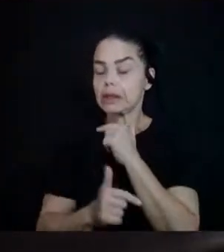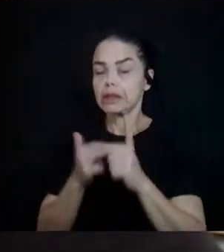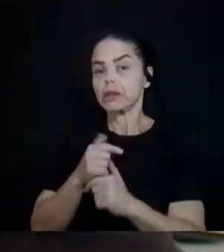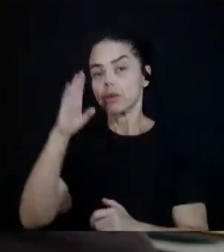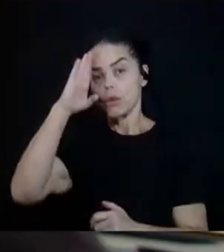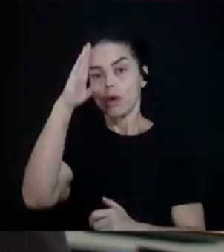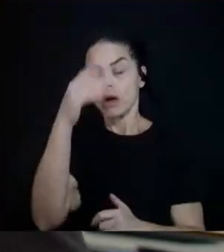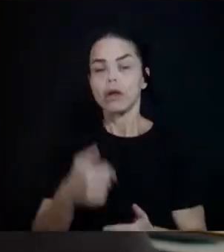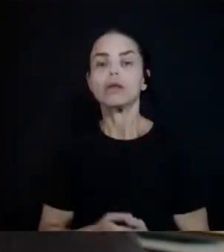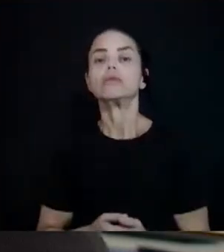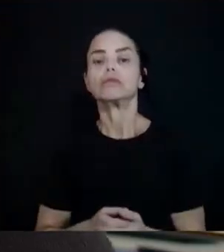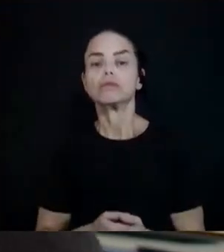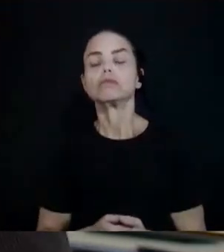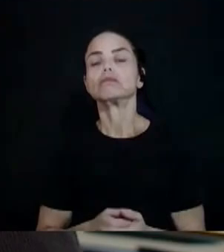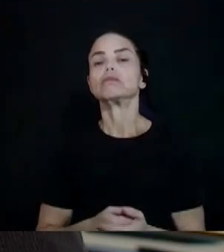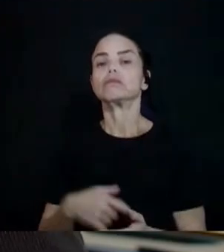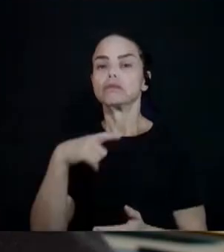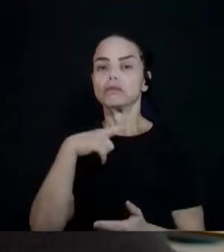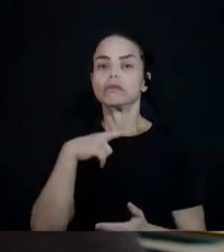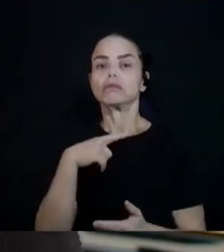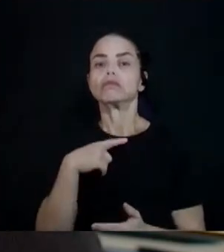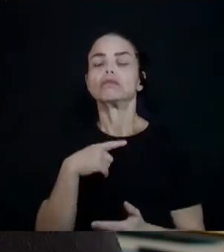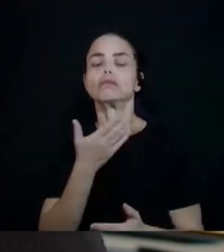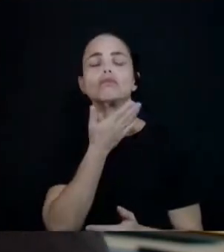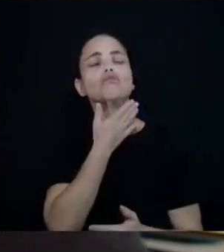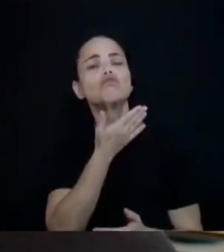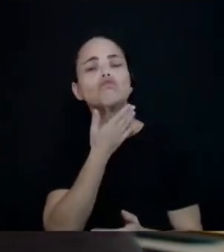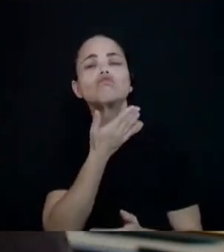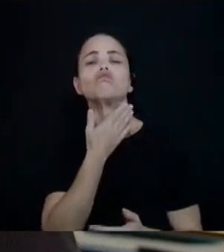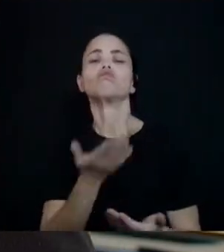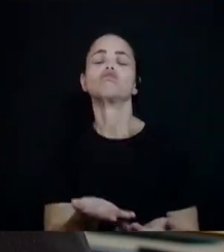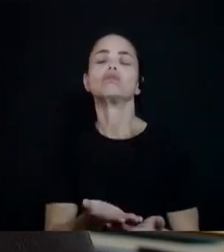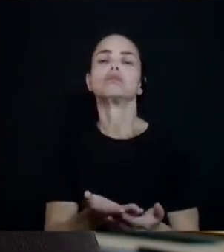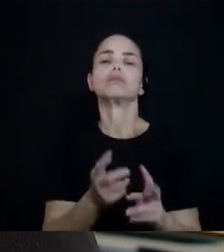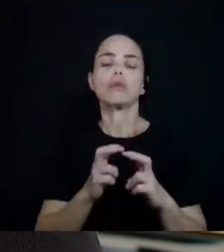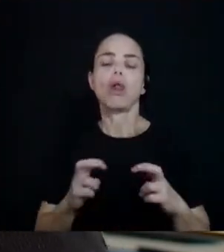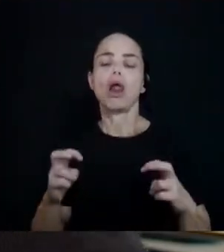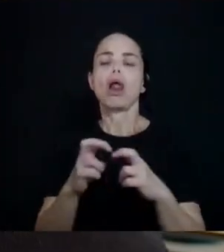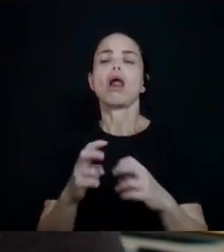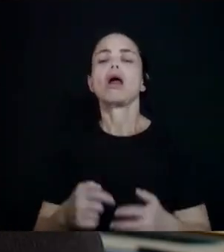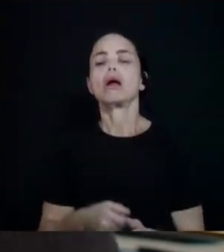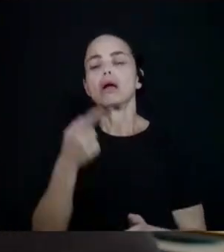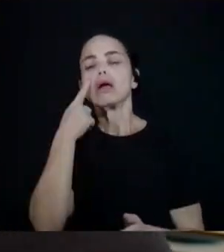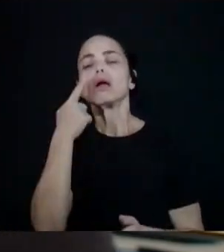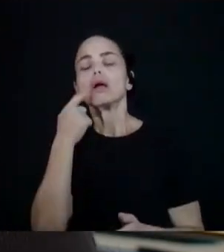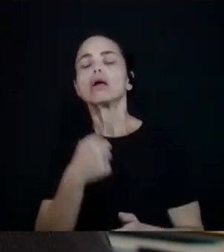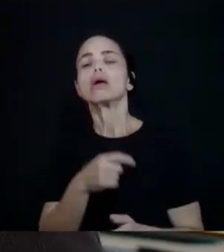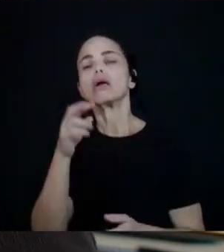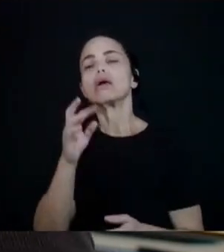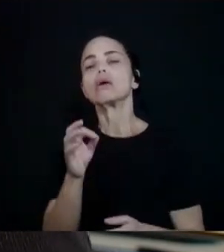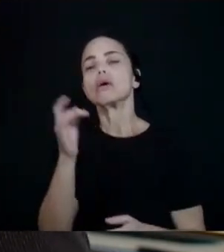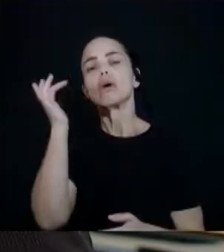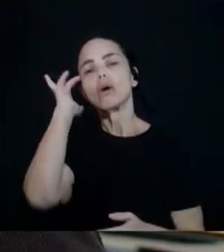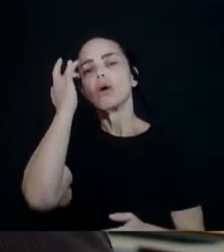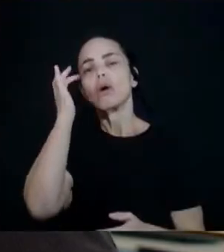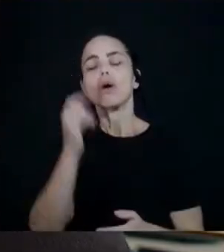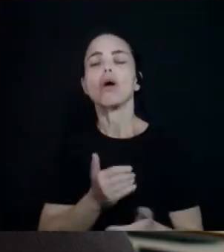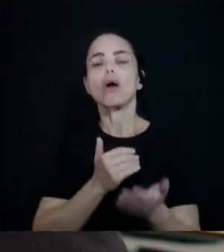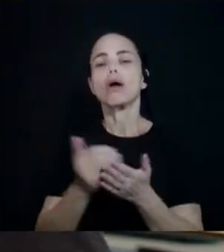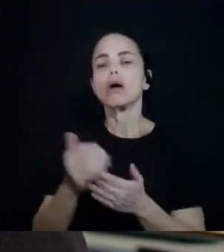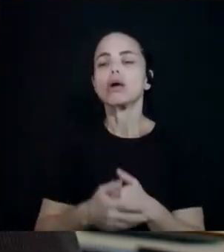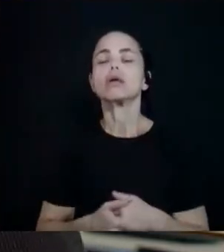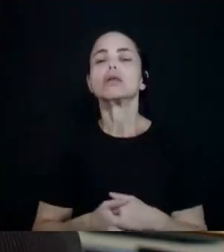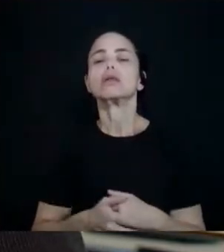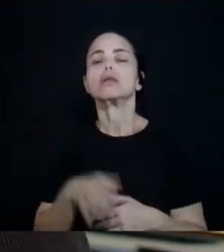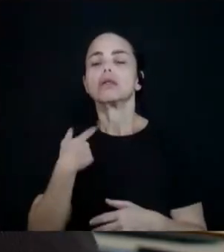a gente tem a versão bate-papo, a gente pede muito a participação deles, vê o ponto de vista deles e a gente começa a amarrar esse ponto